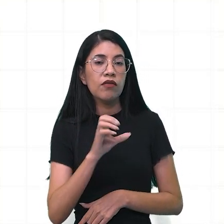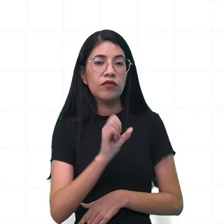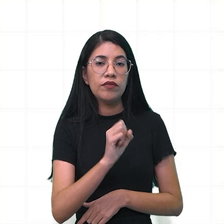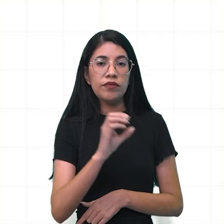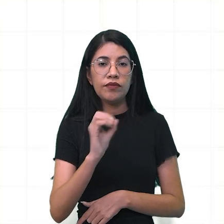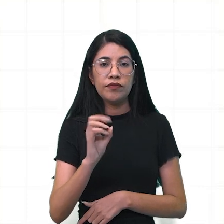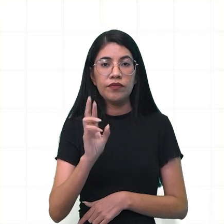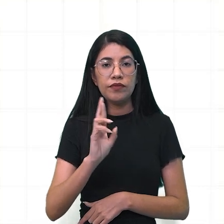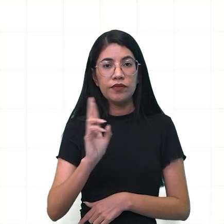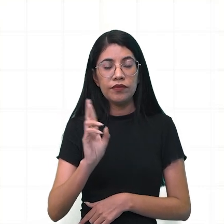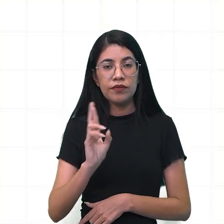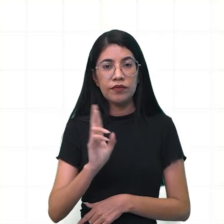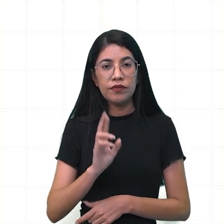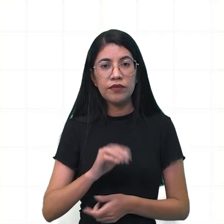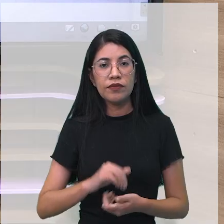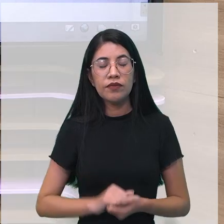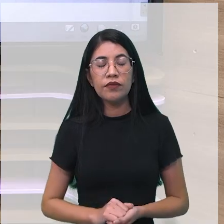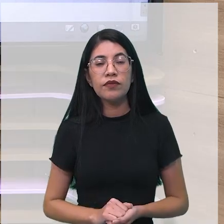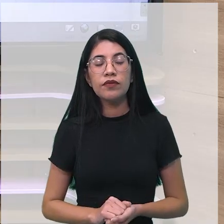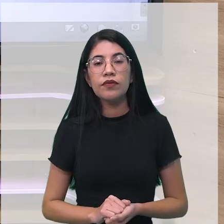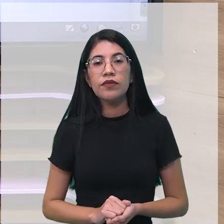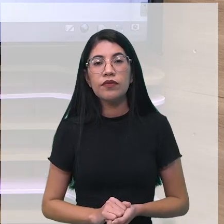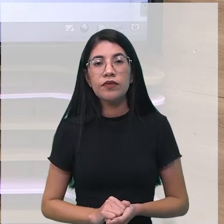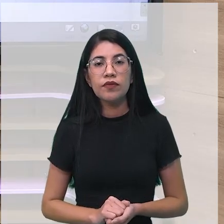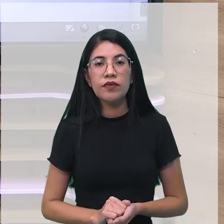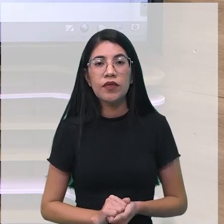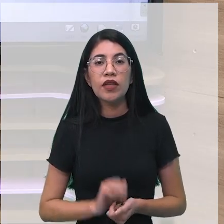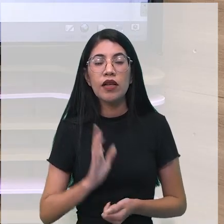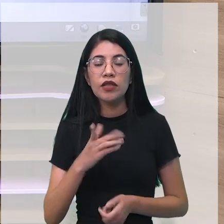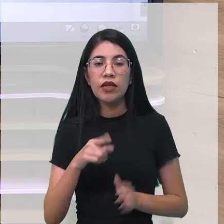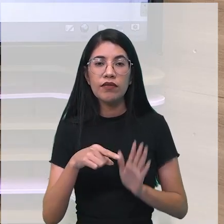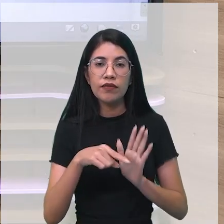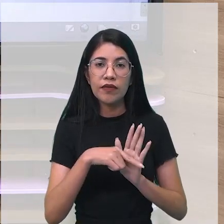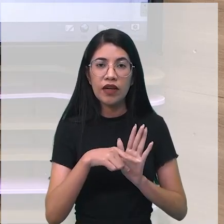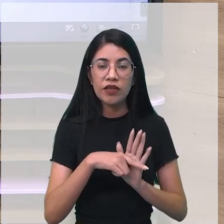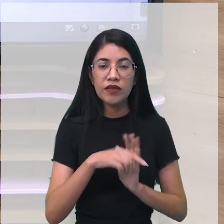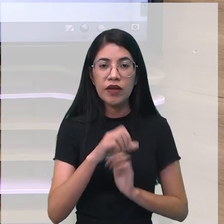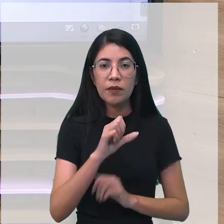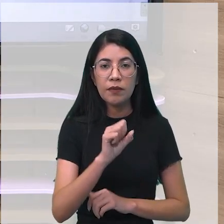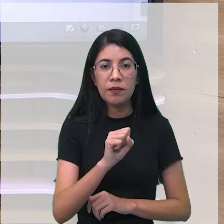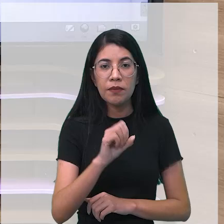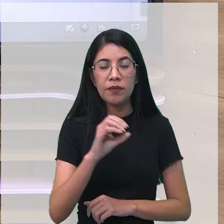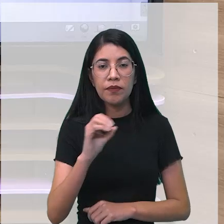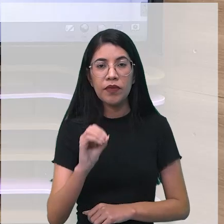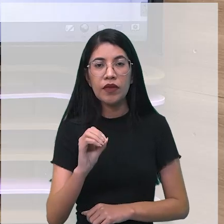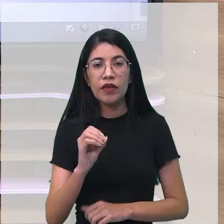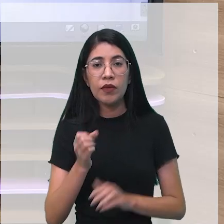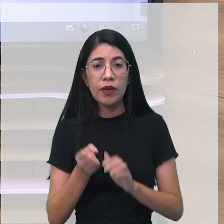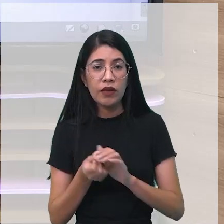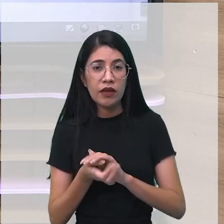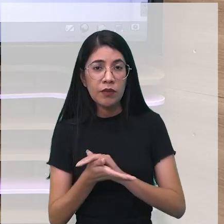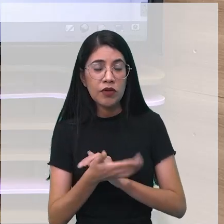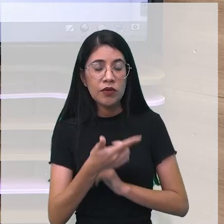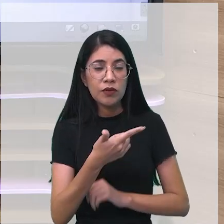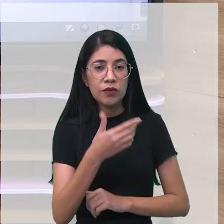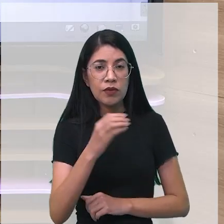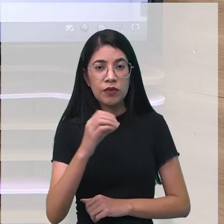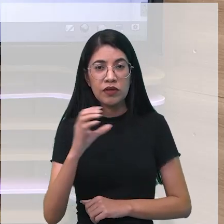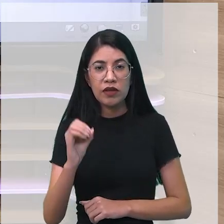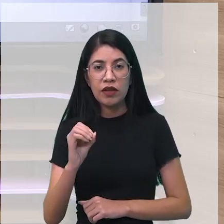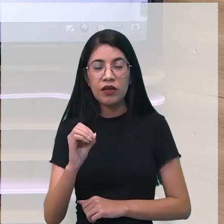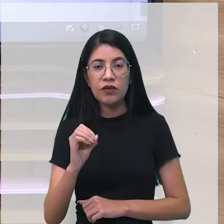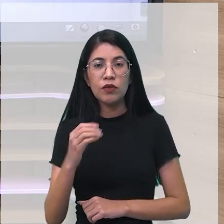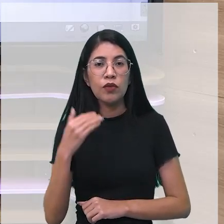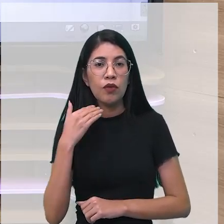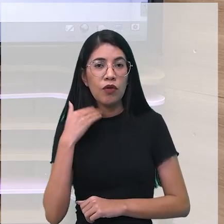80 ao banco né ela já estava negativa r$ 80 quando ela depositou os 200 o banco pegou os